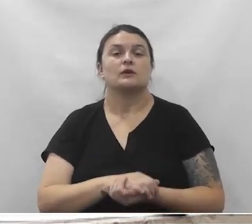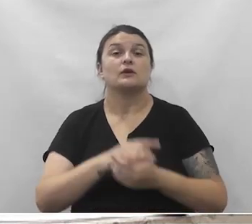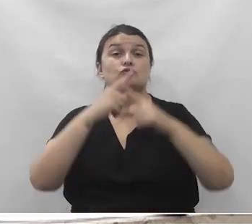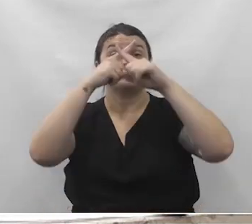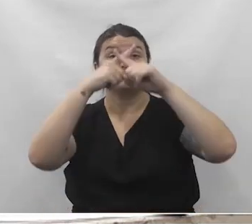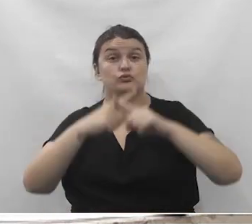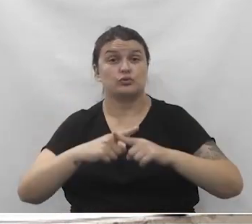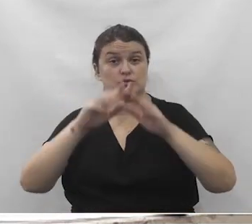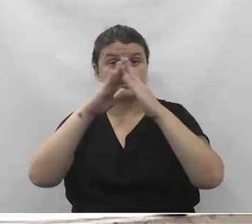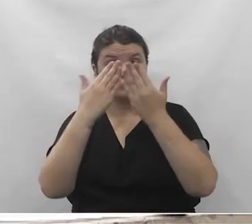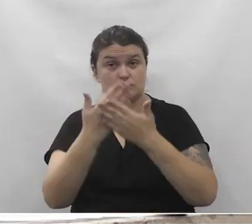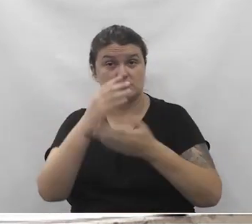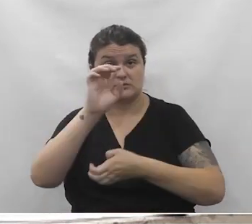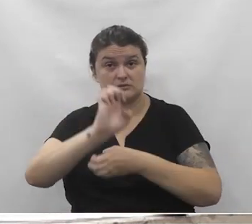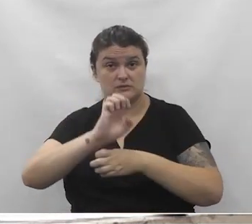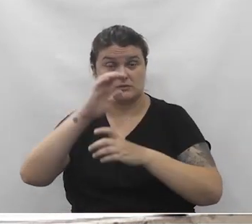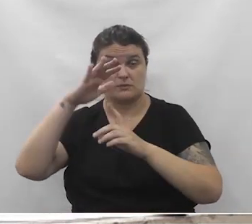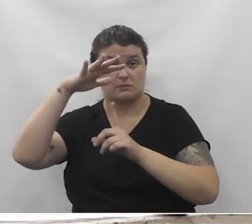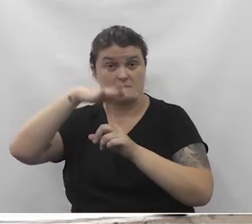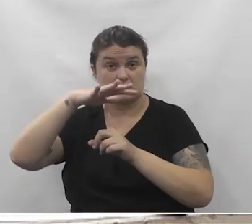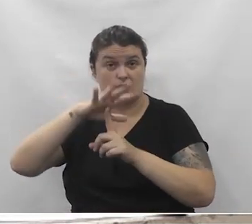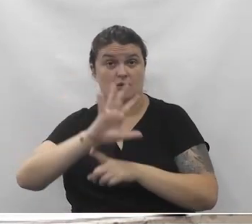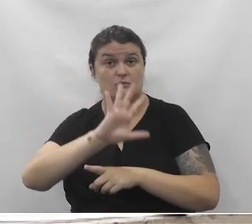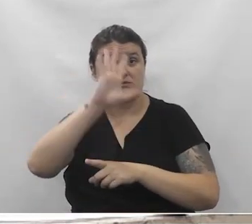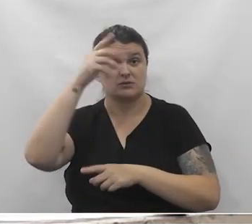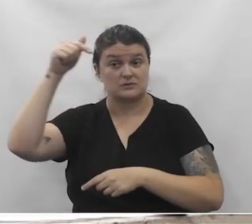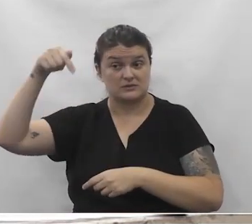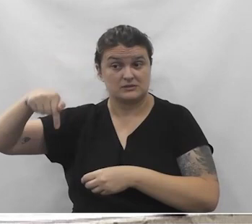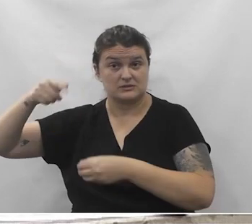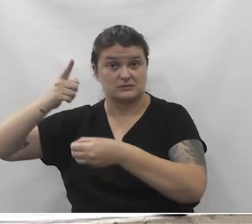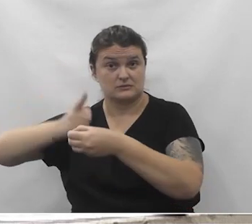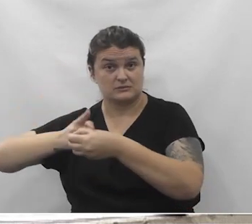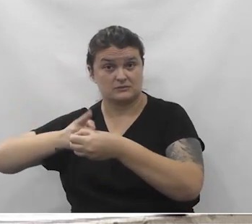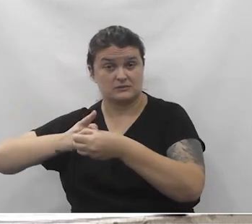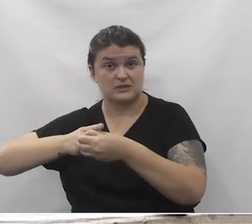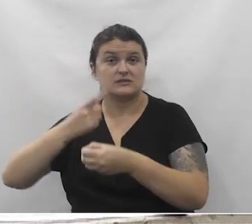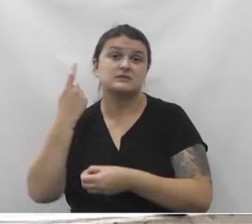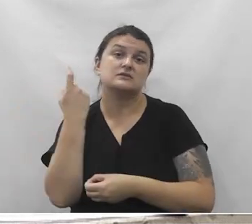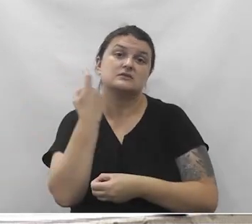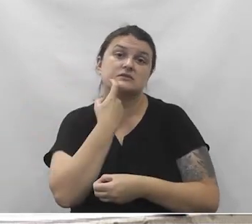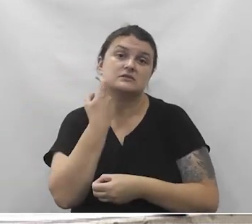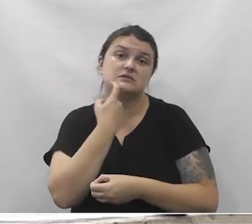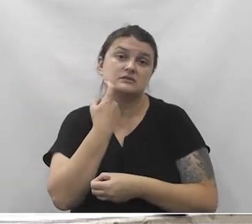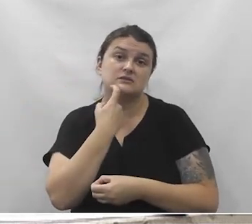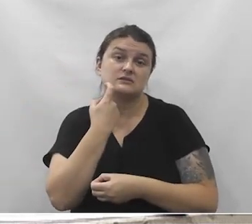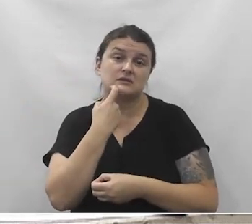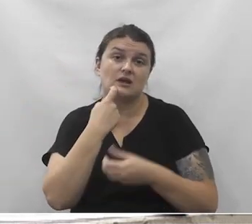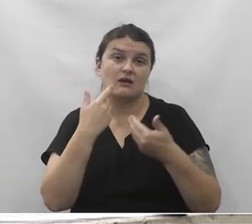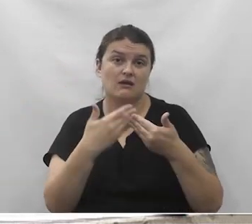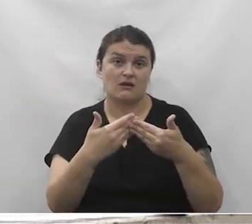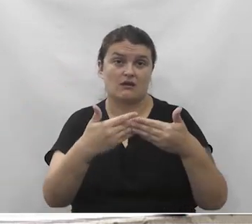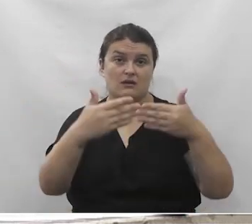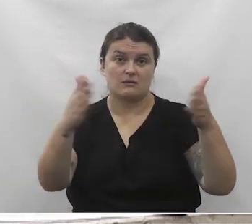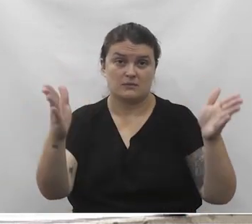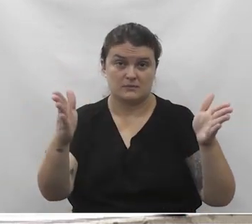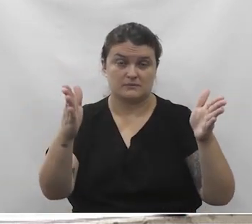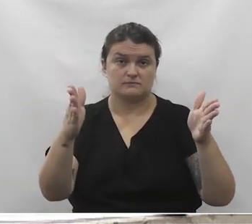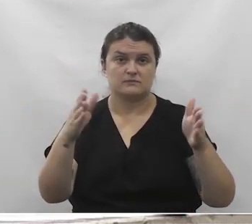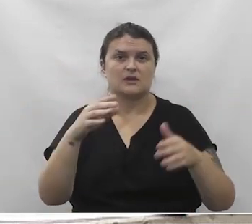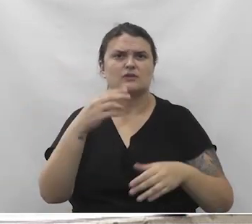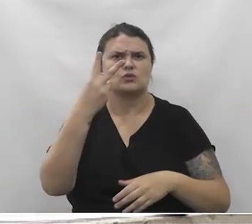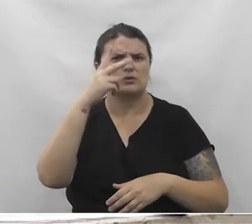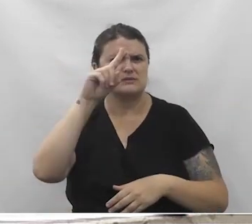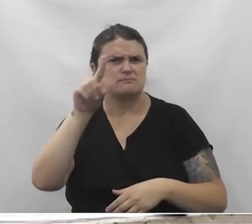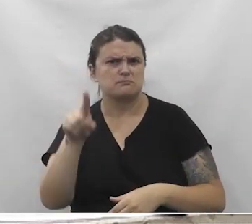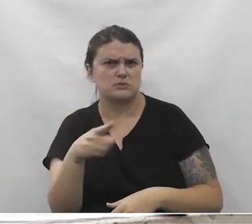Jogos Escolares do Paraná que vai estar acontecendo aqui no município de União da Vitória sexta-feira ab abertura dos Jogos são